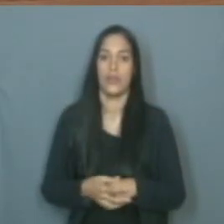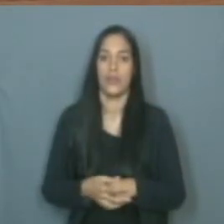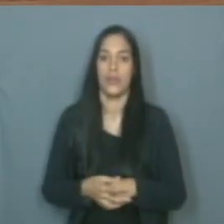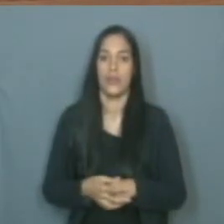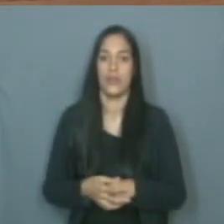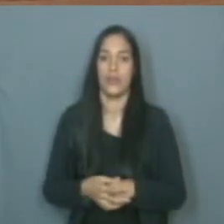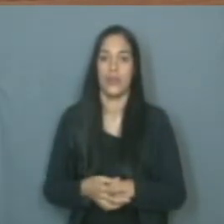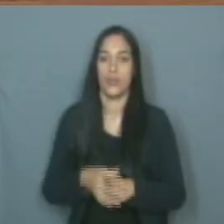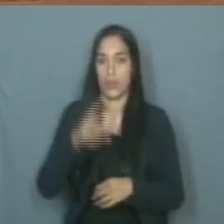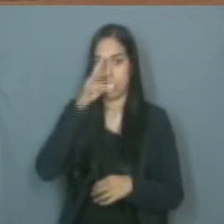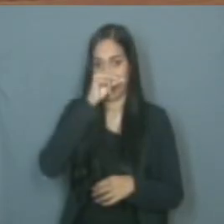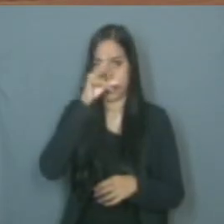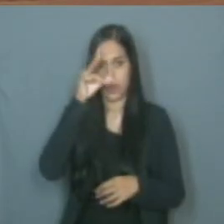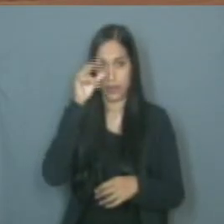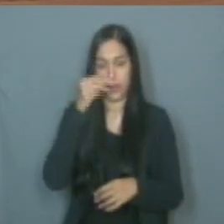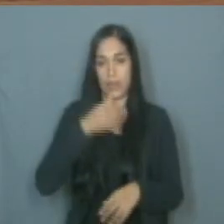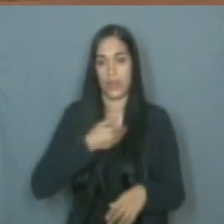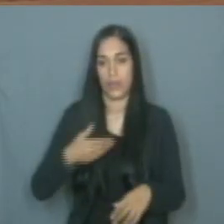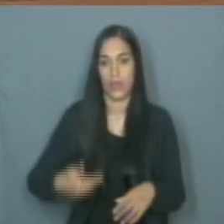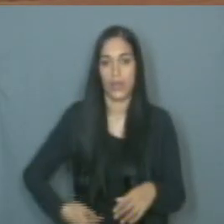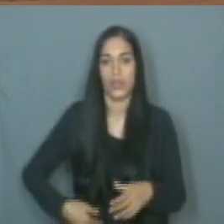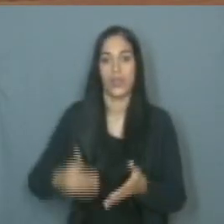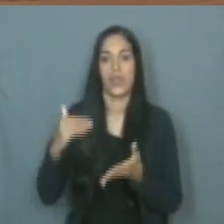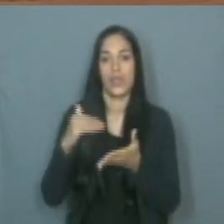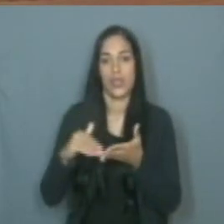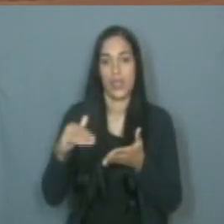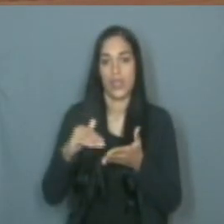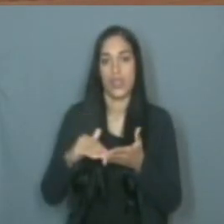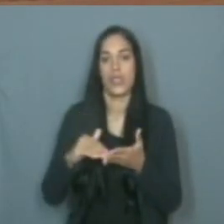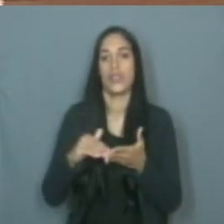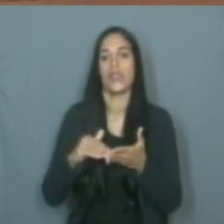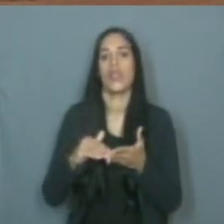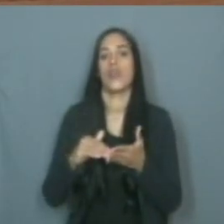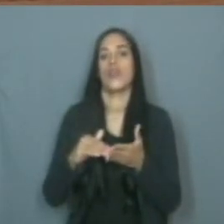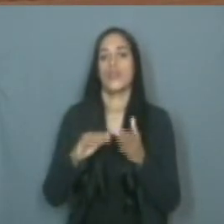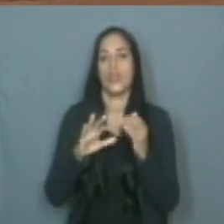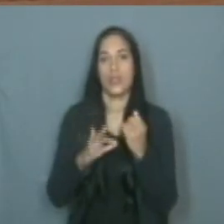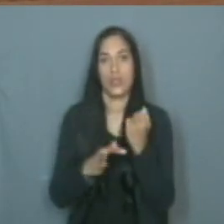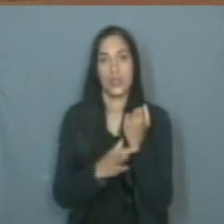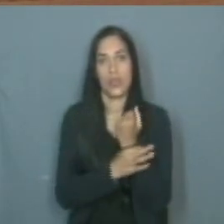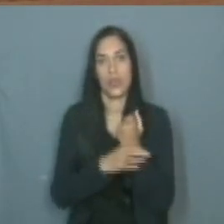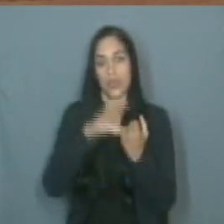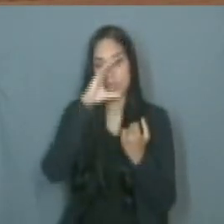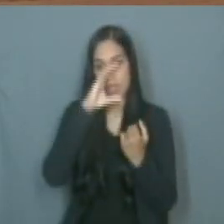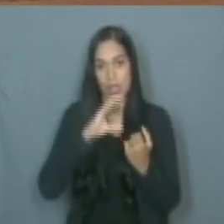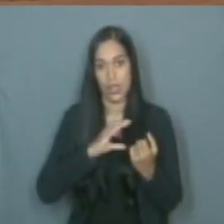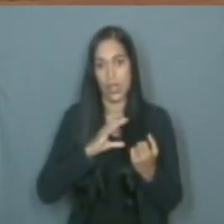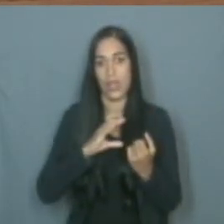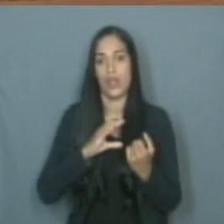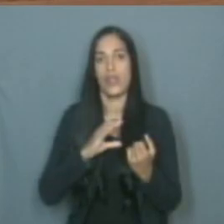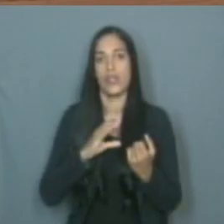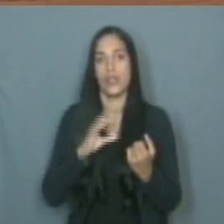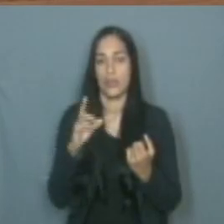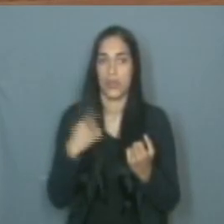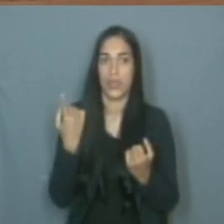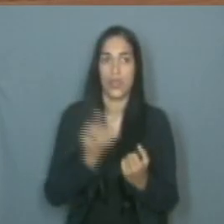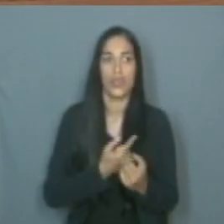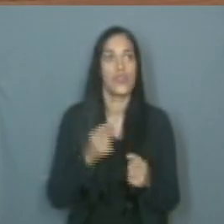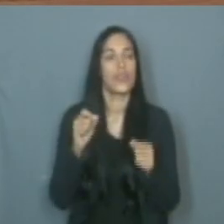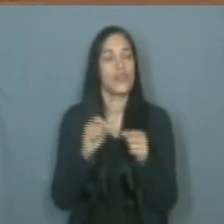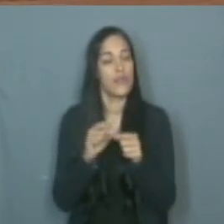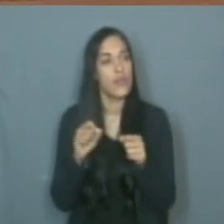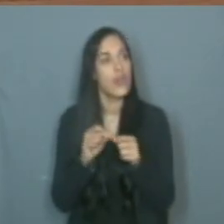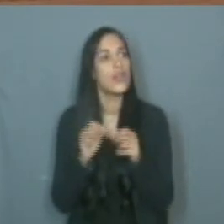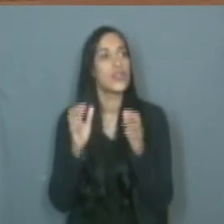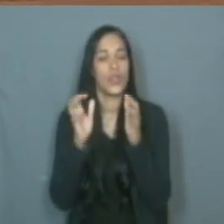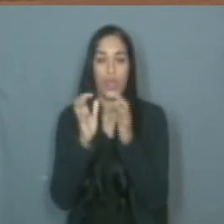Então é prefeito e governador aqui, ó, secretário de Defesa Social, secretário de Segurança Cidadã, aqui, como é que a gente faz? Porque o recifense